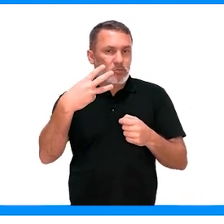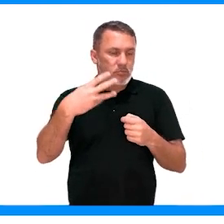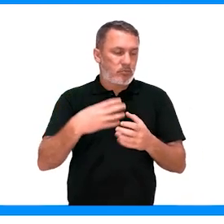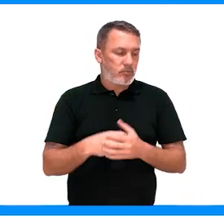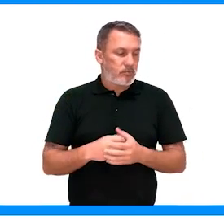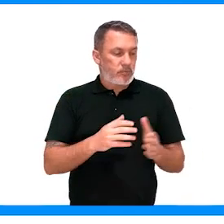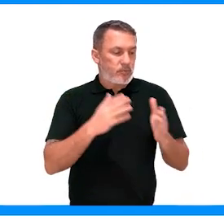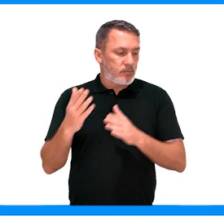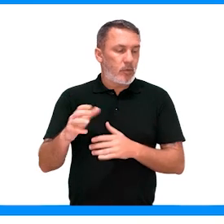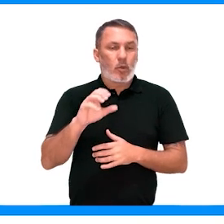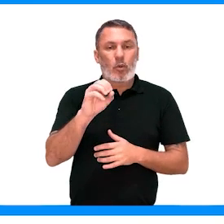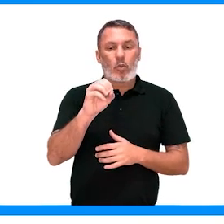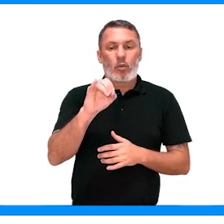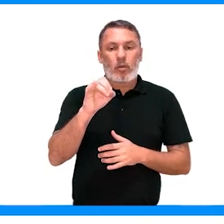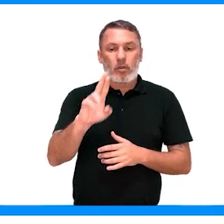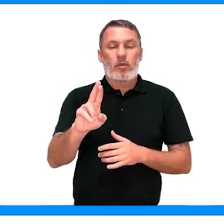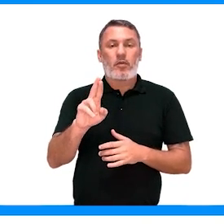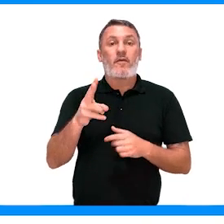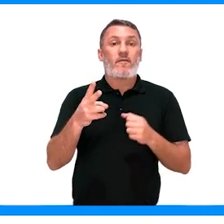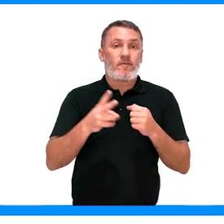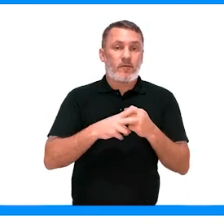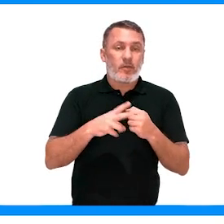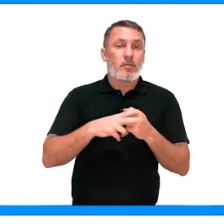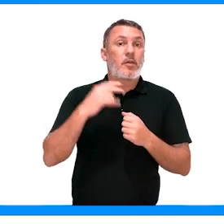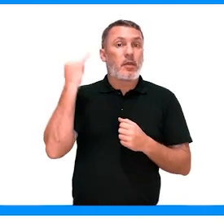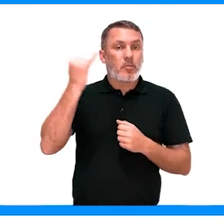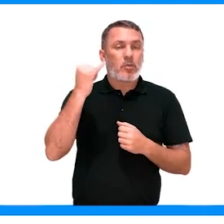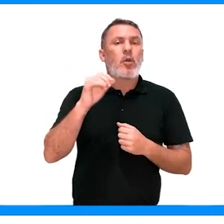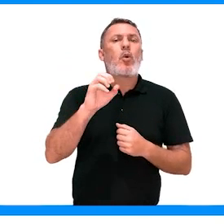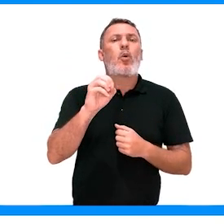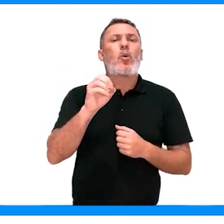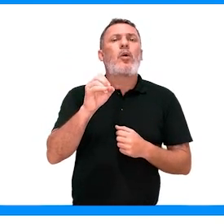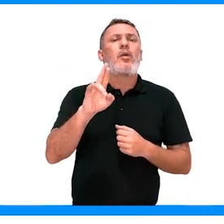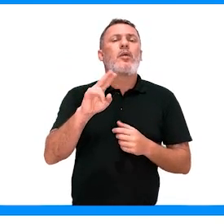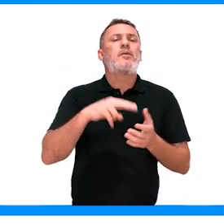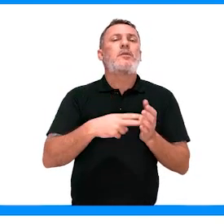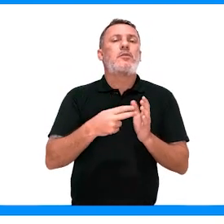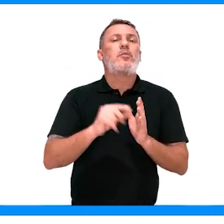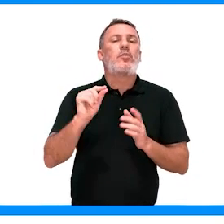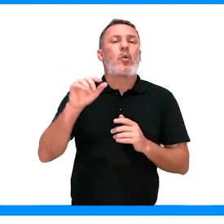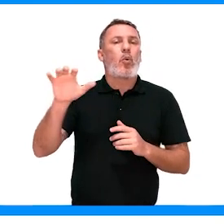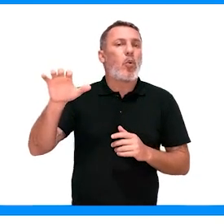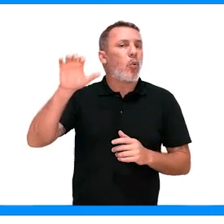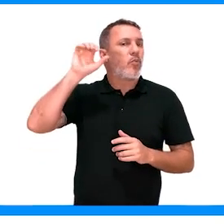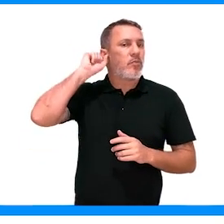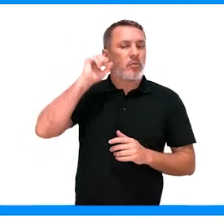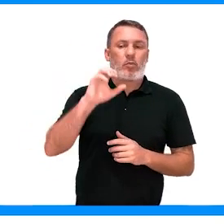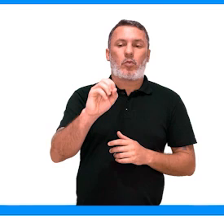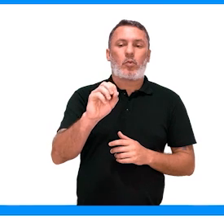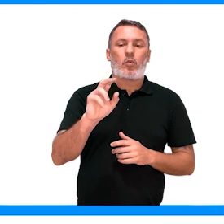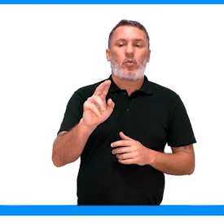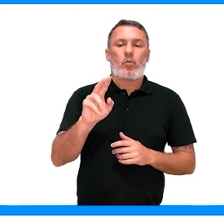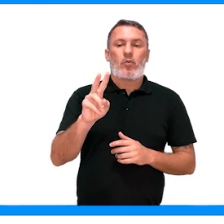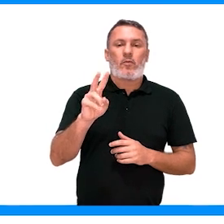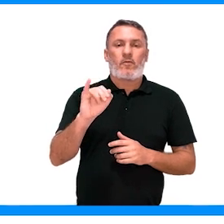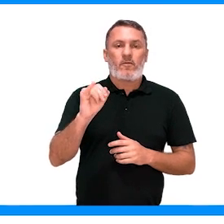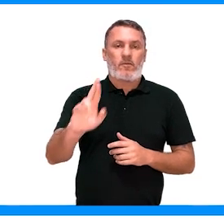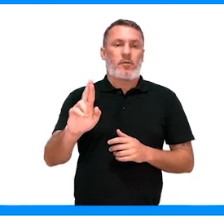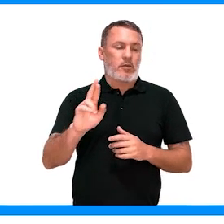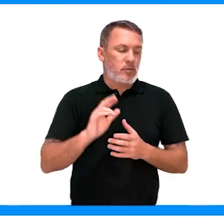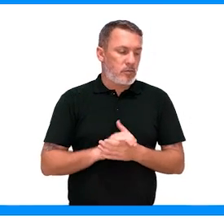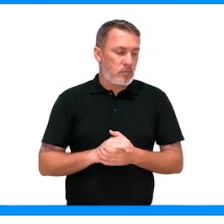normal. Ouvir, esse verbinho também é importante, que é ouvir. Vai acontecer a mesma coisa. Ele vai entrar